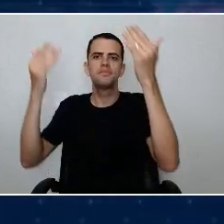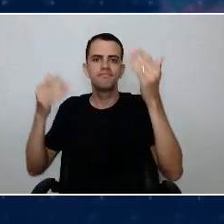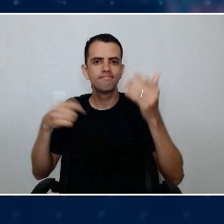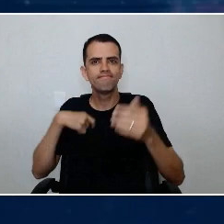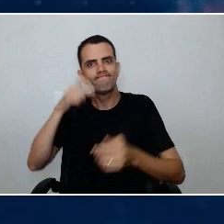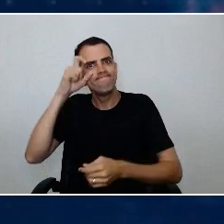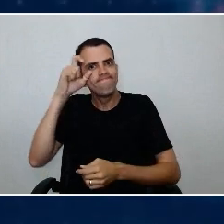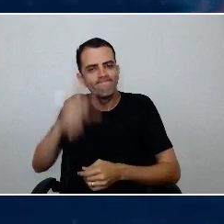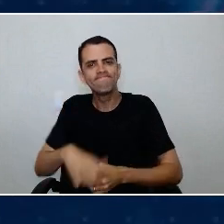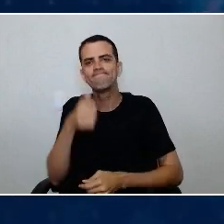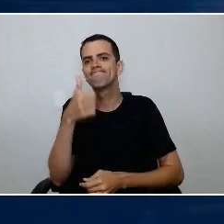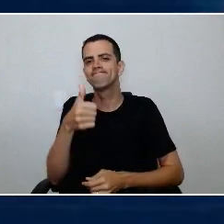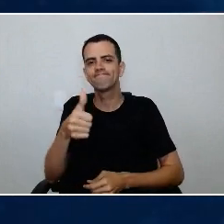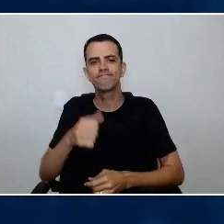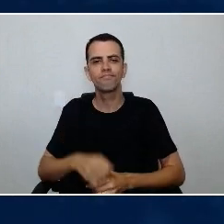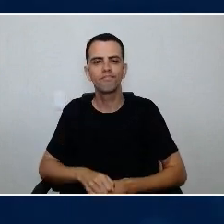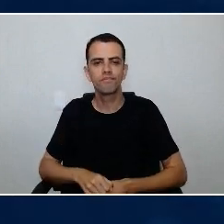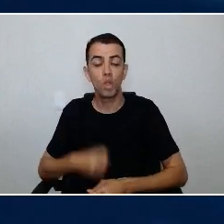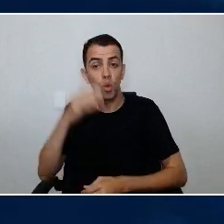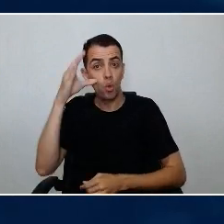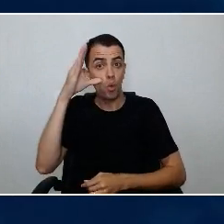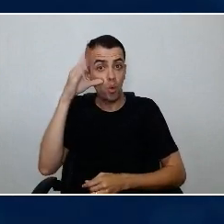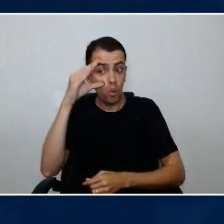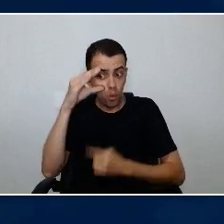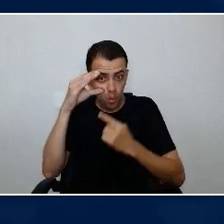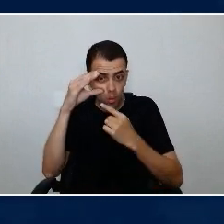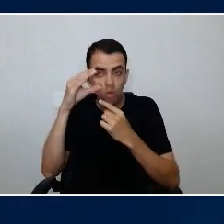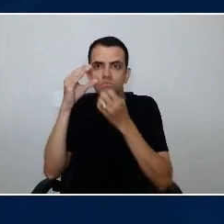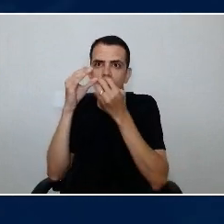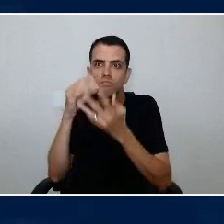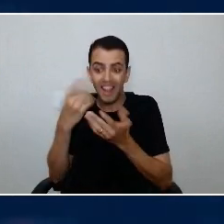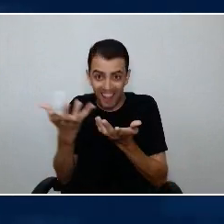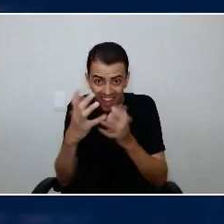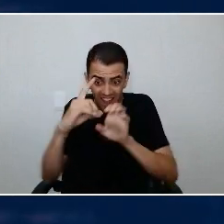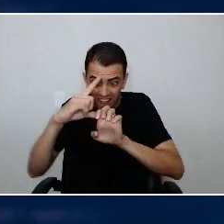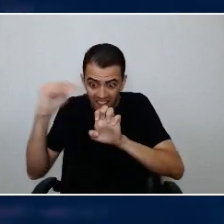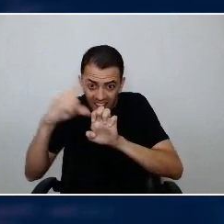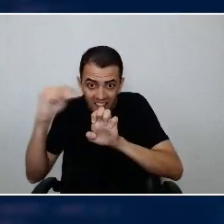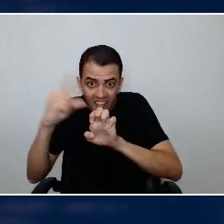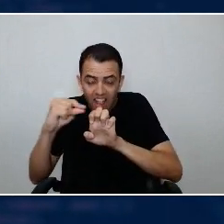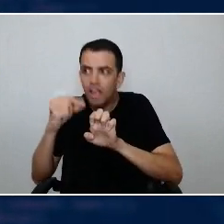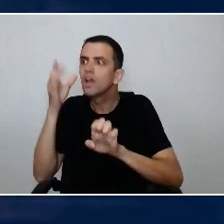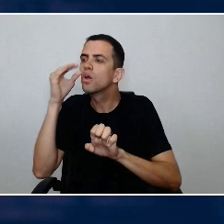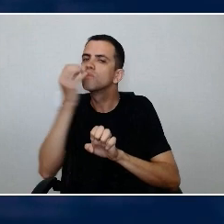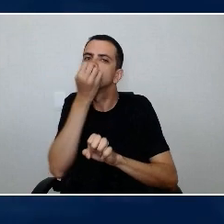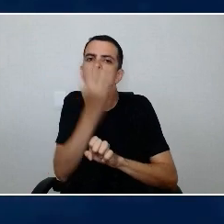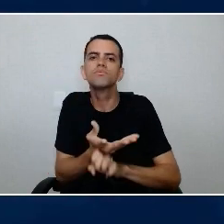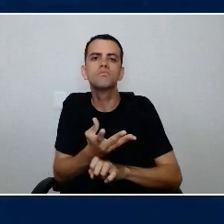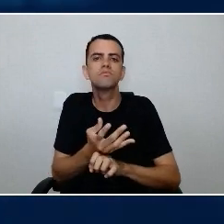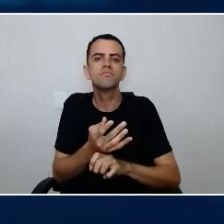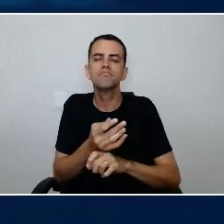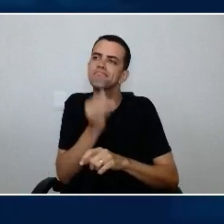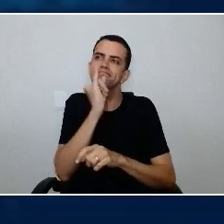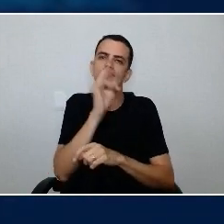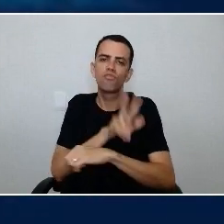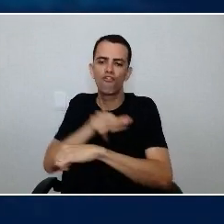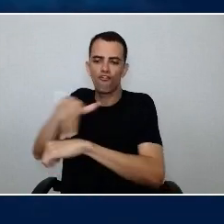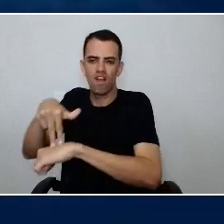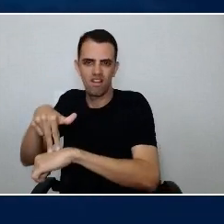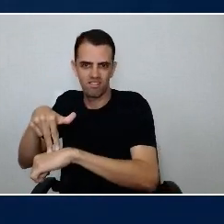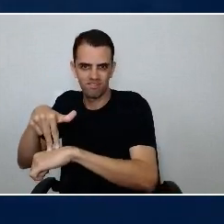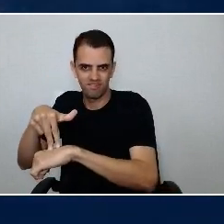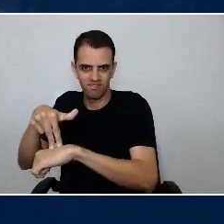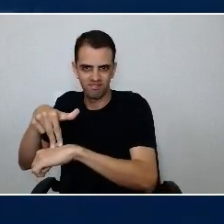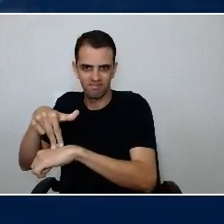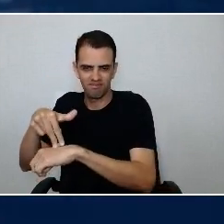curiosidade é uma qualidade valiosa para empreendedores pessoas curiosas são interessantes você chegar até mesmo nesse evento e você sei lá chegar em